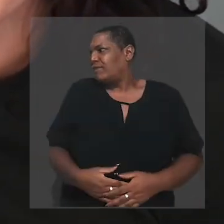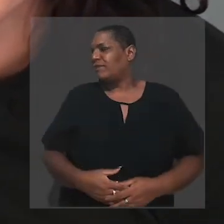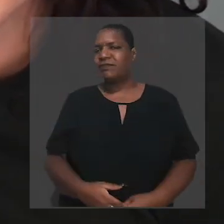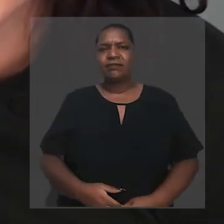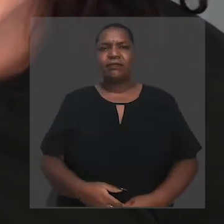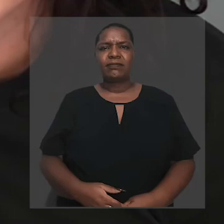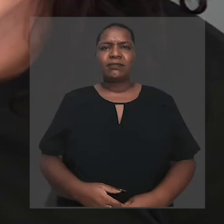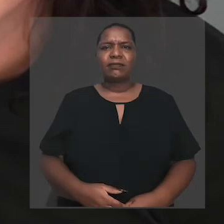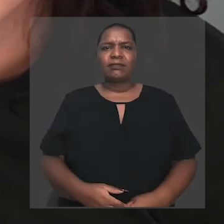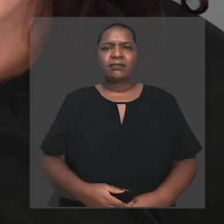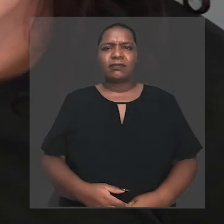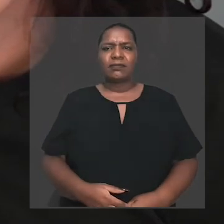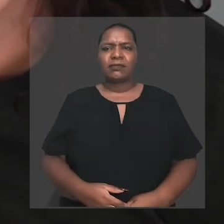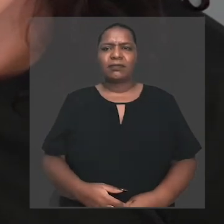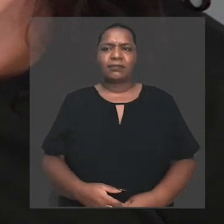Então, acho que...